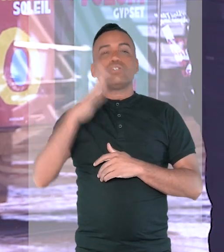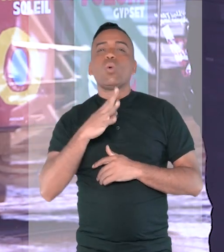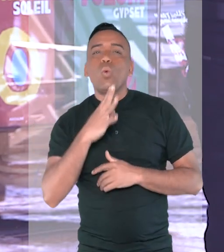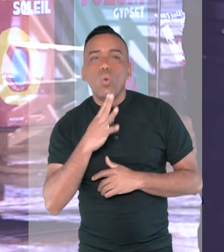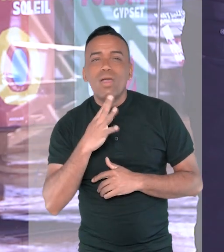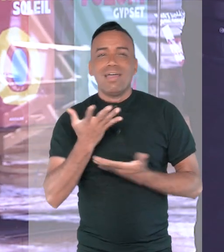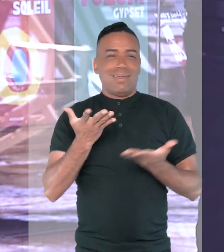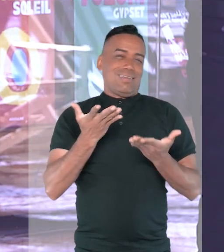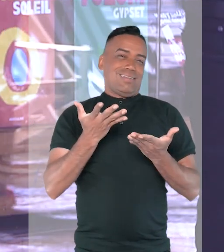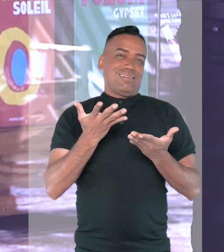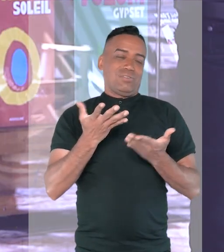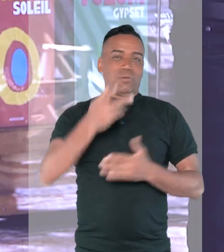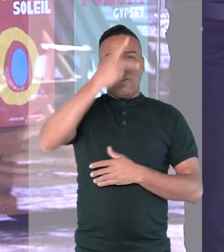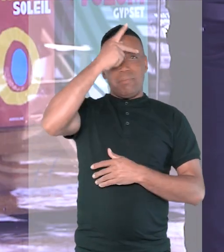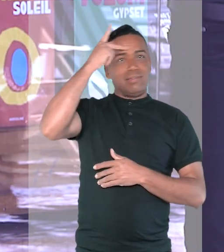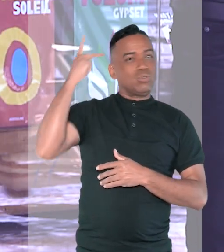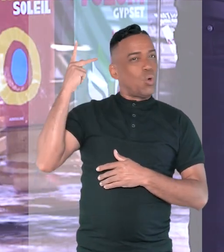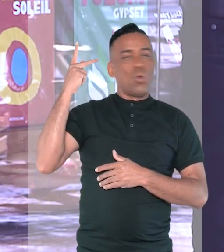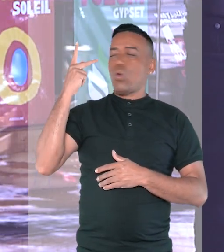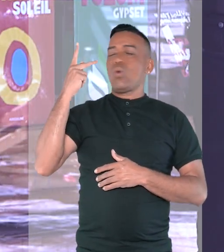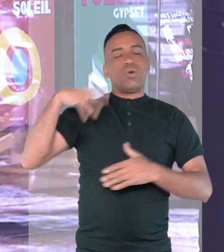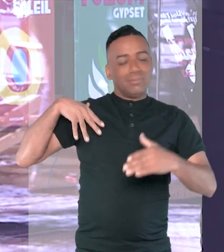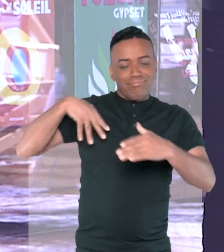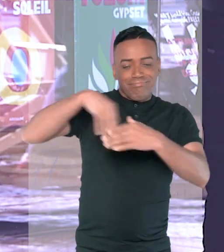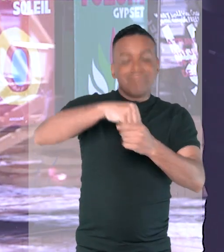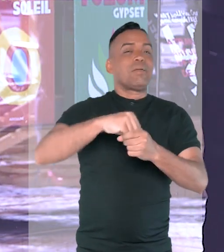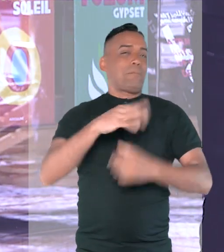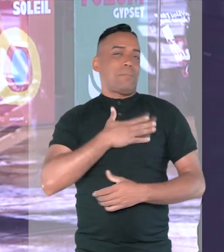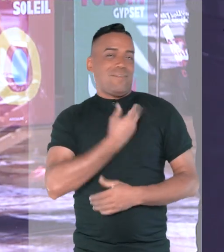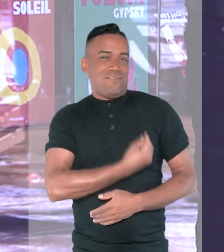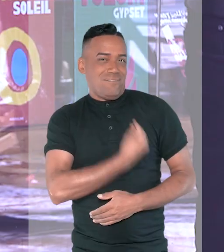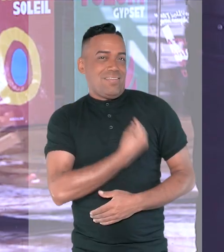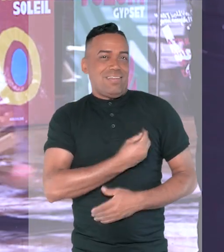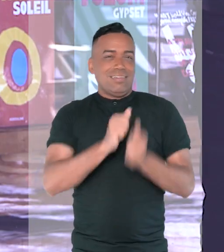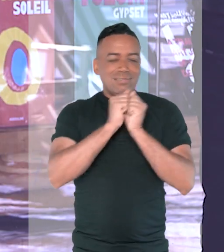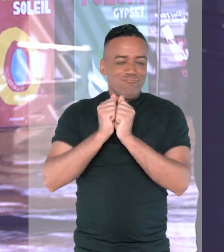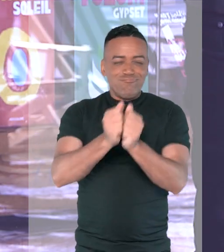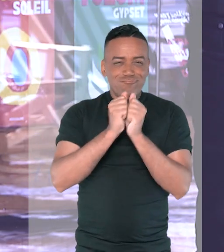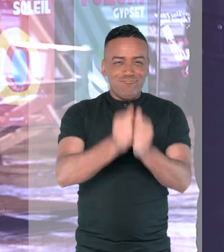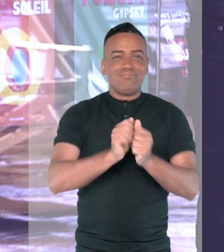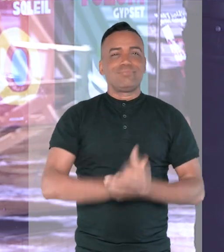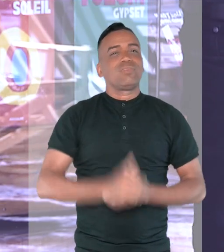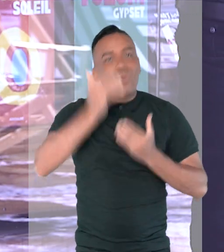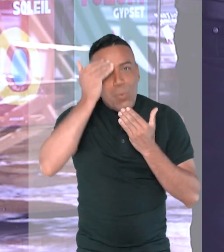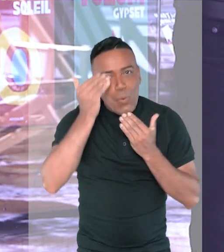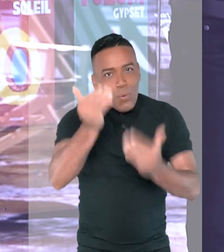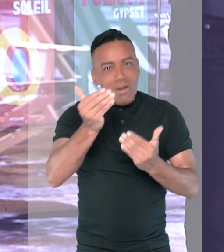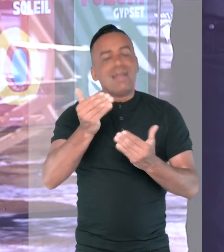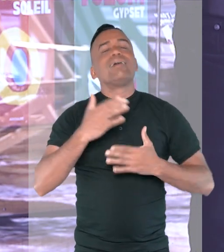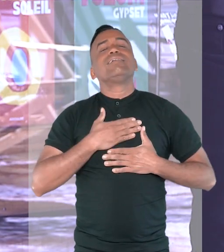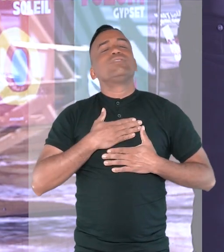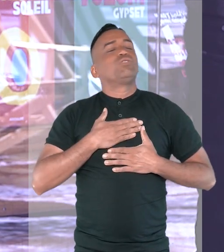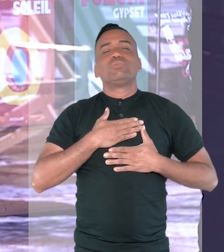rostinhos familiares, de pessoas que fizeram muita parte da minha história, muito parte do meu caminho. Então,